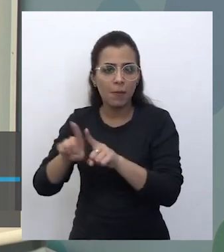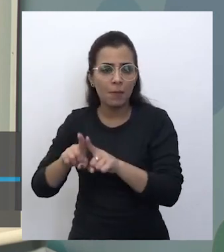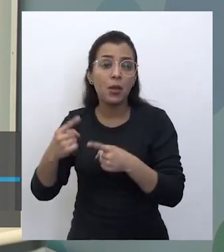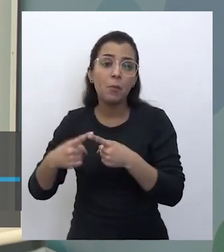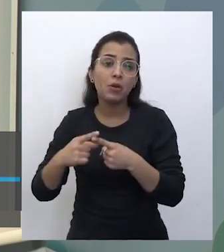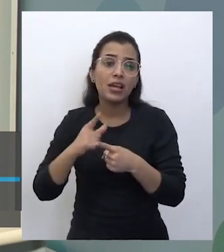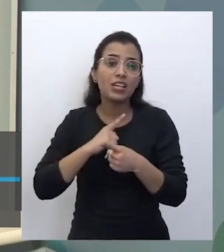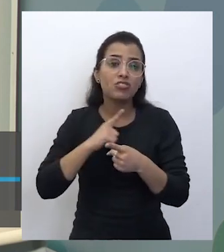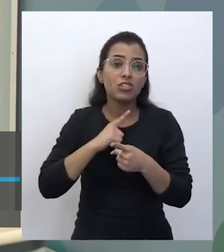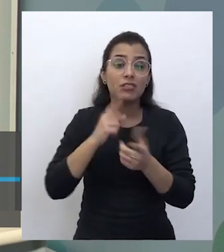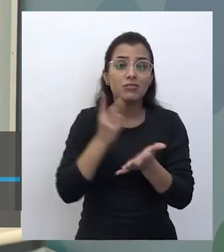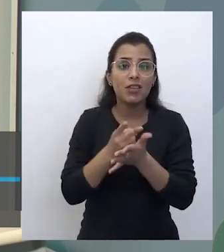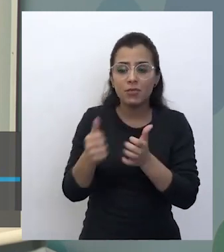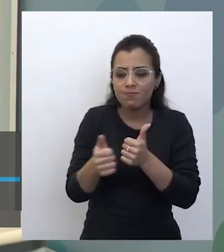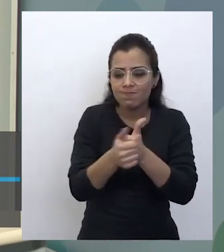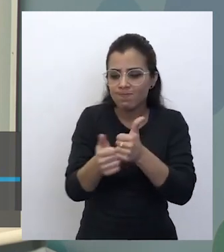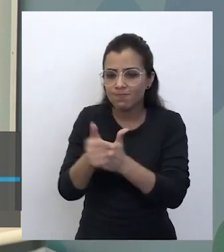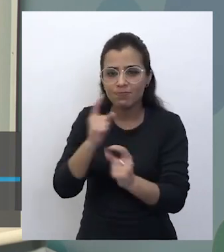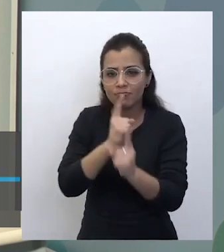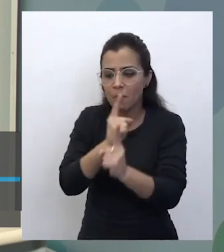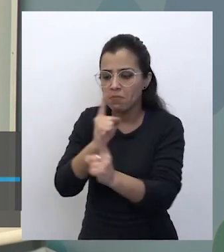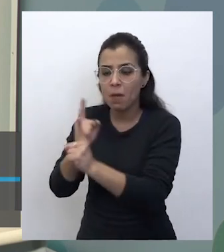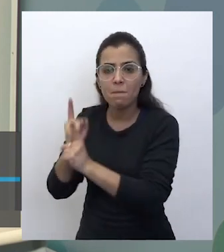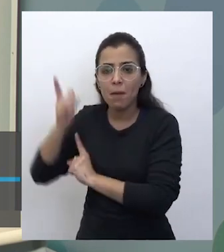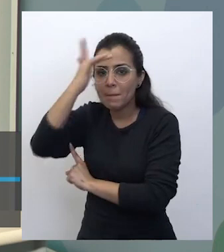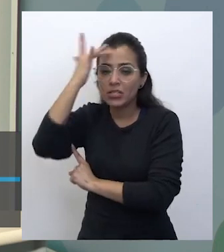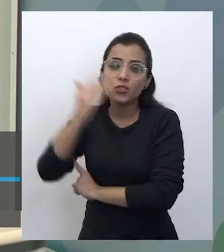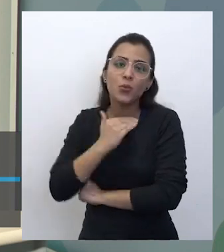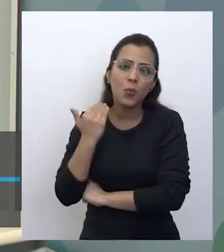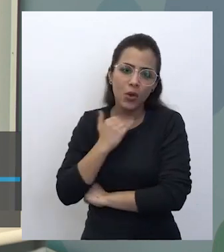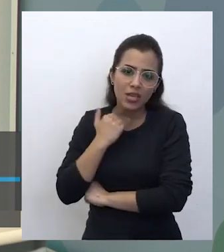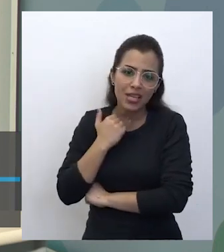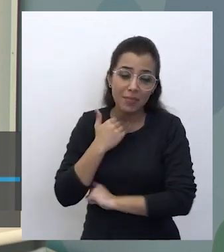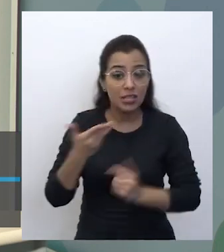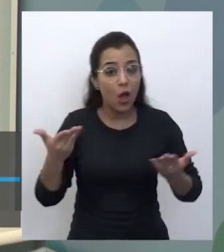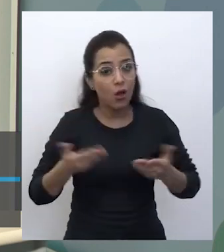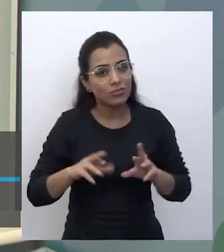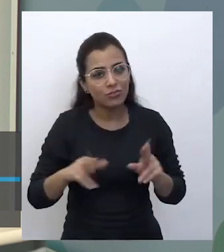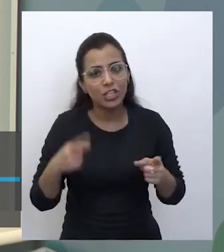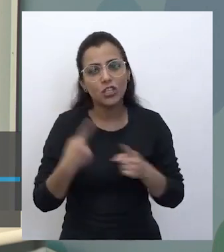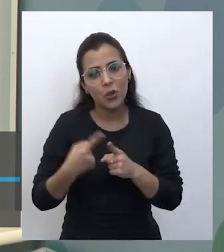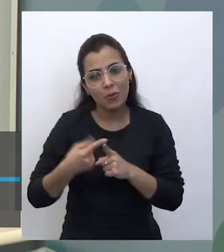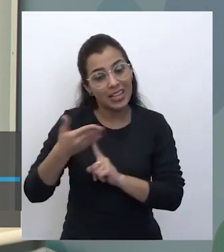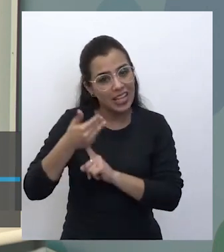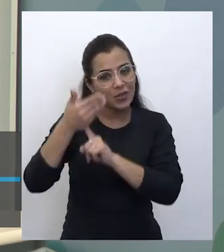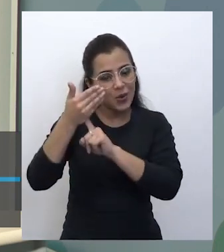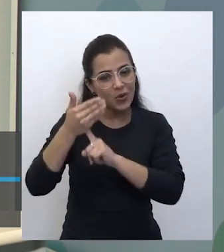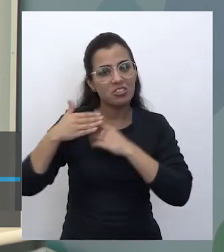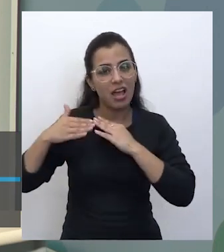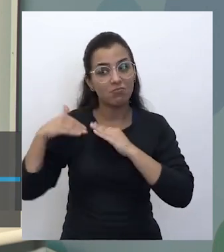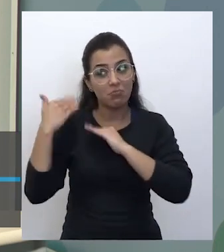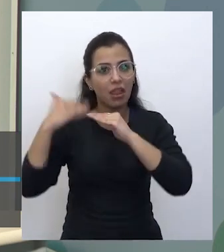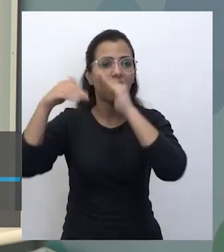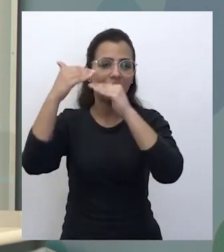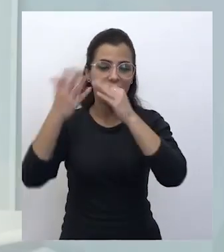a pessoas que morriam. Hoje, ainda bem, né? Graças a todos os avanços tecnológicos, nós conseguimos avançar muito nisso.